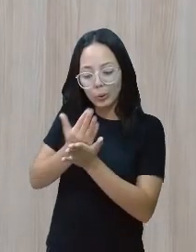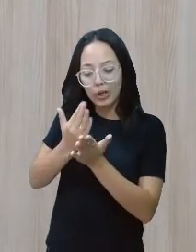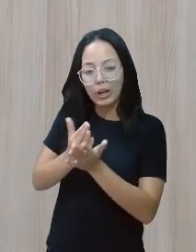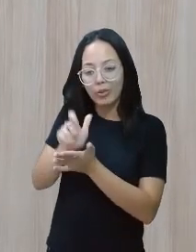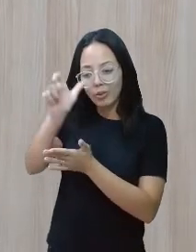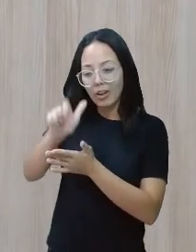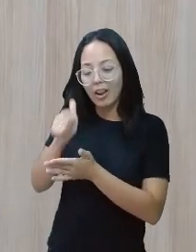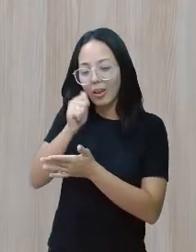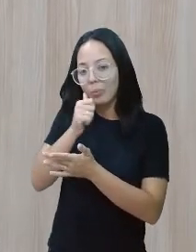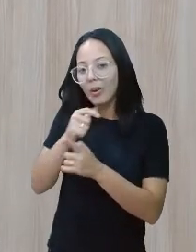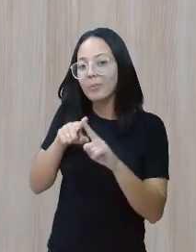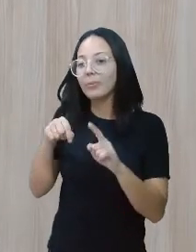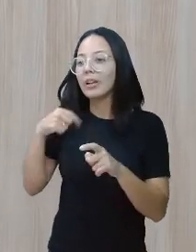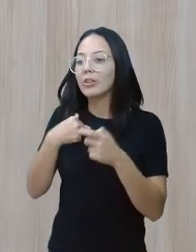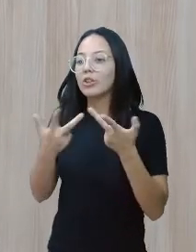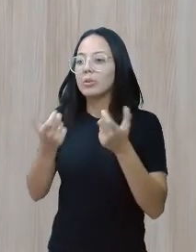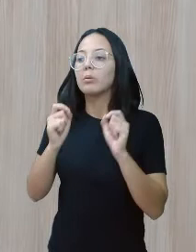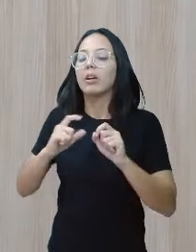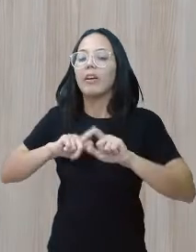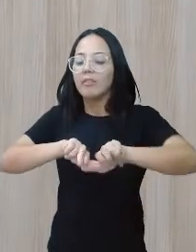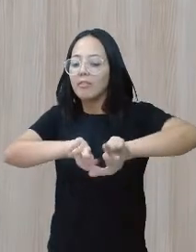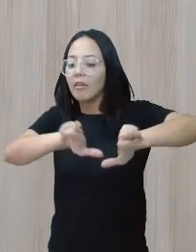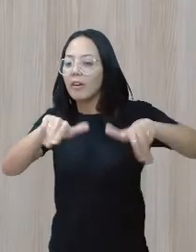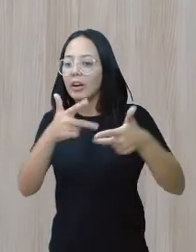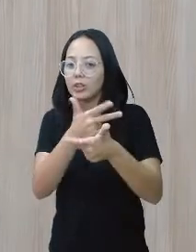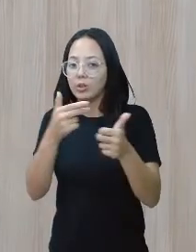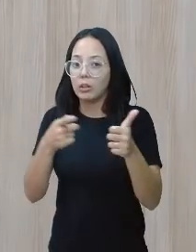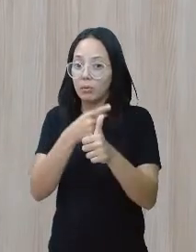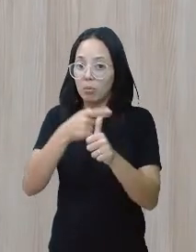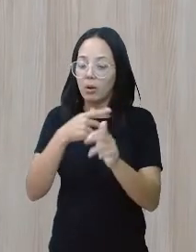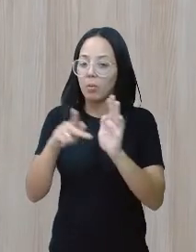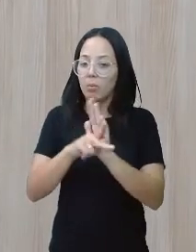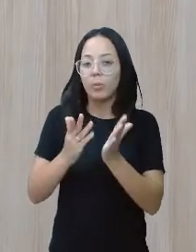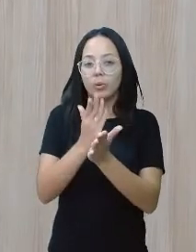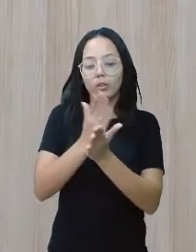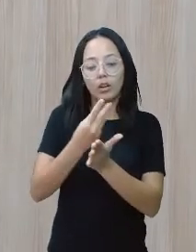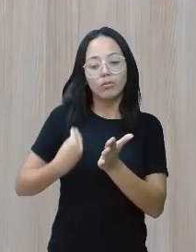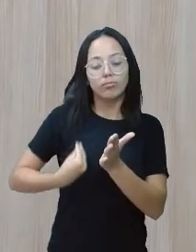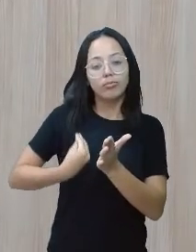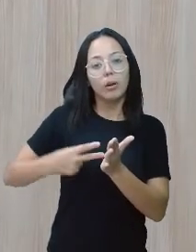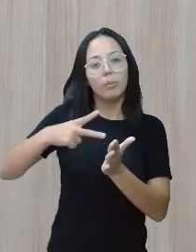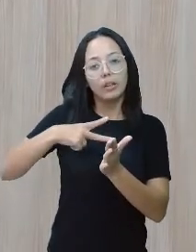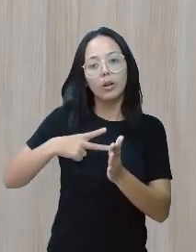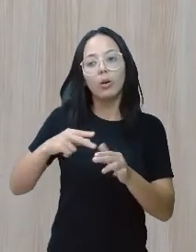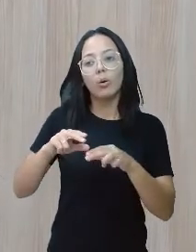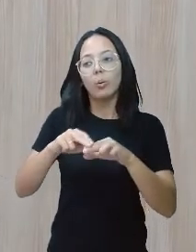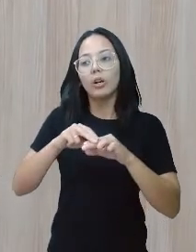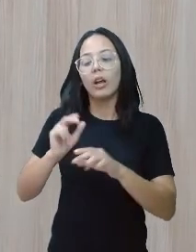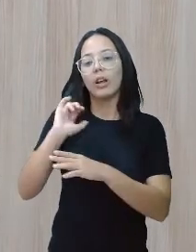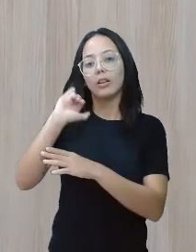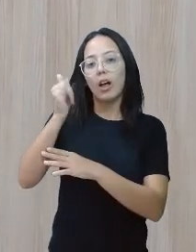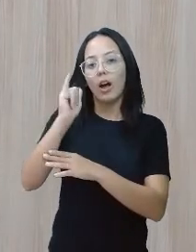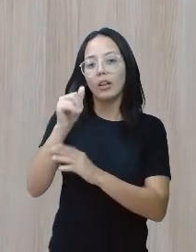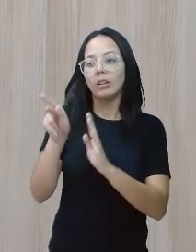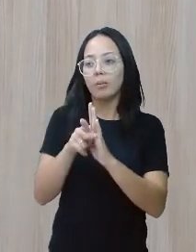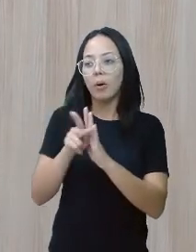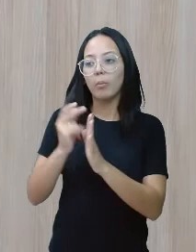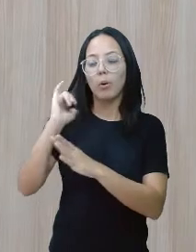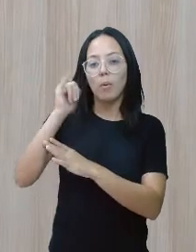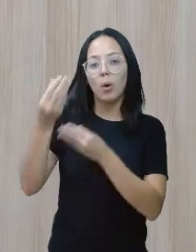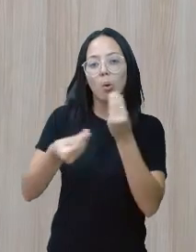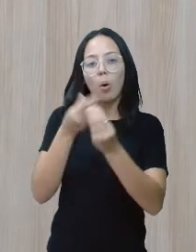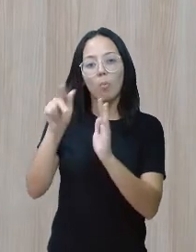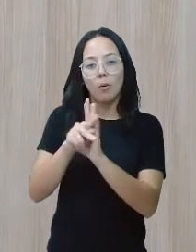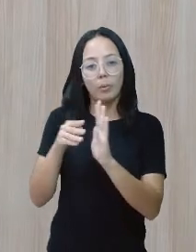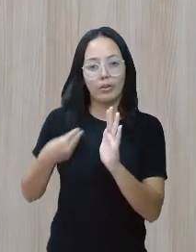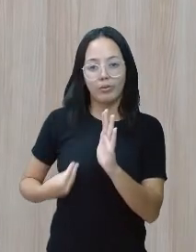consegue perceber são inúmeros fatores. Primeiro que era um diário pessoal, então ela vai fazer aí uma narrativa, né? Ela vai contar como era a